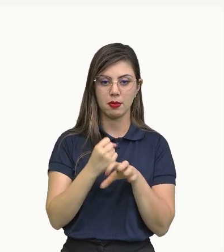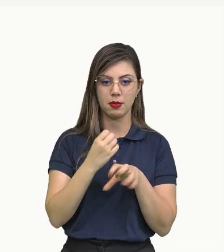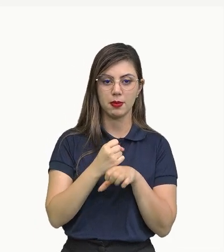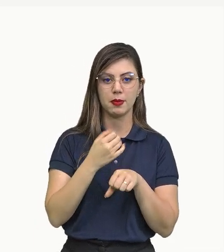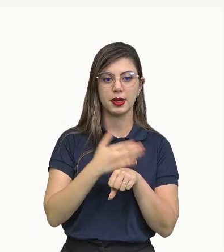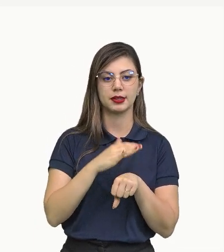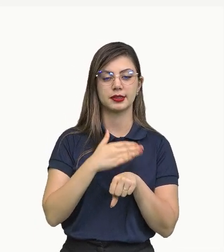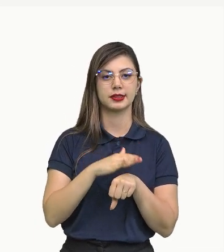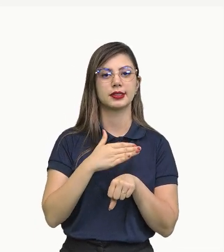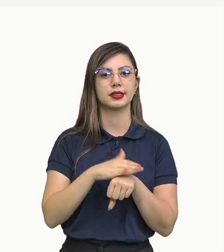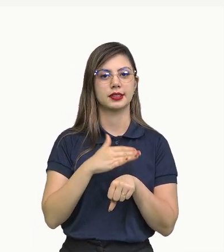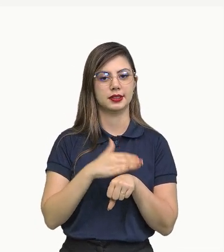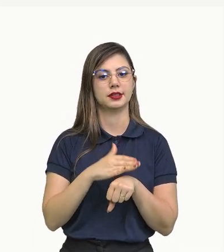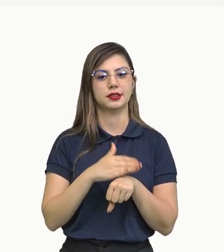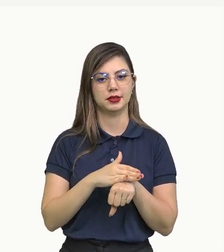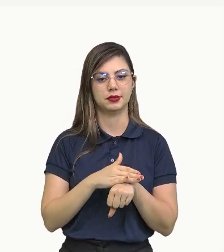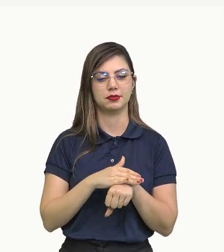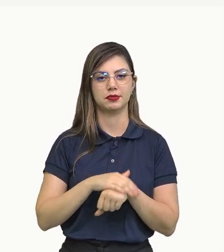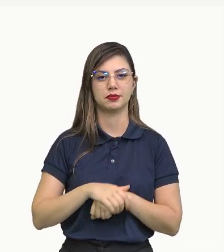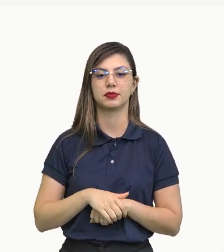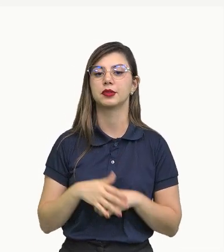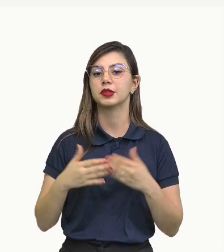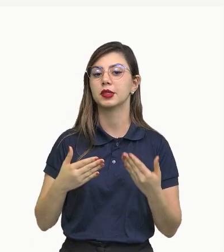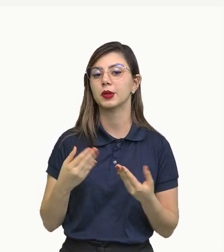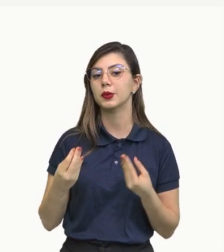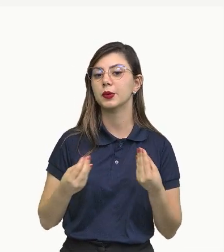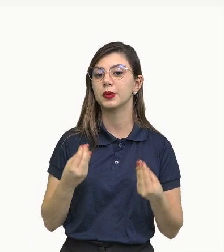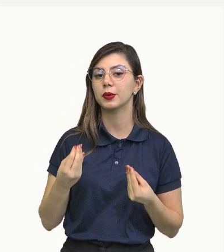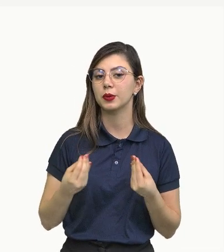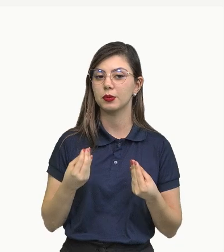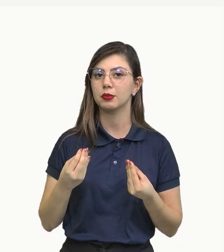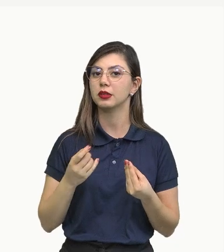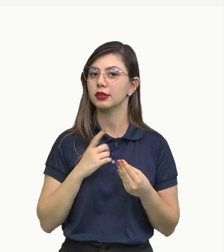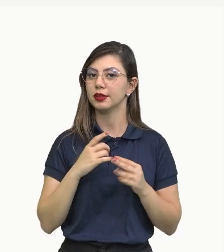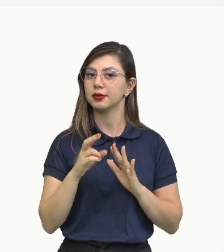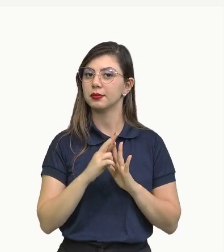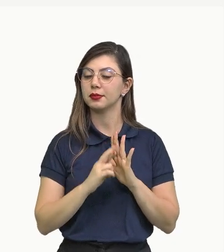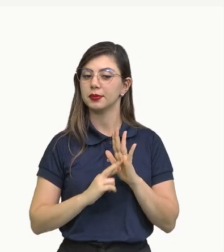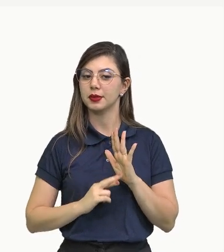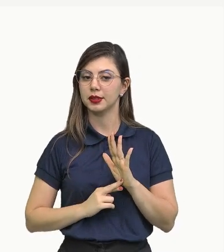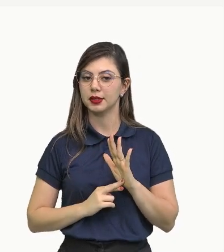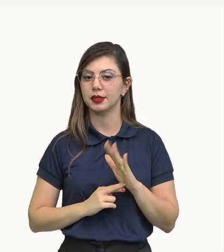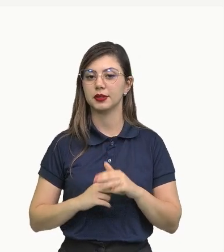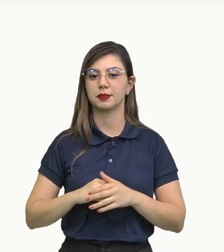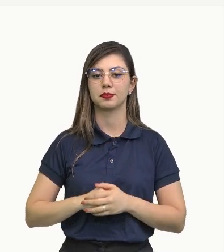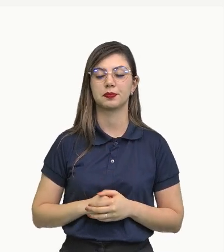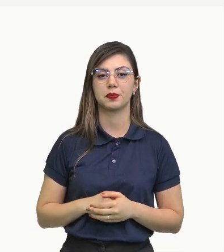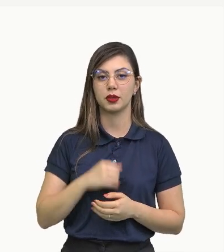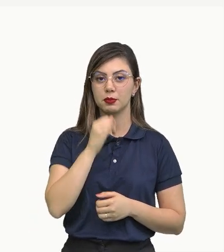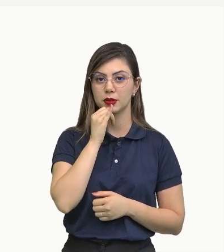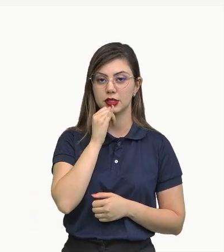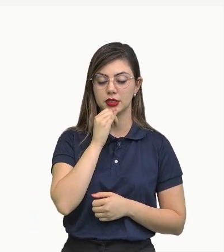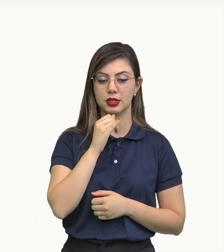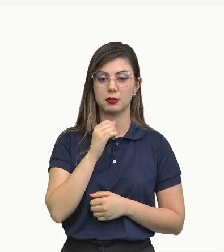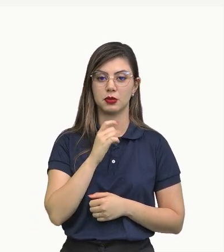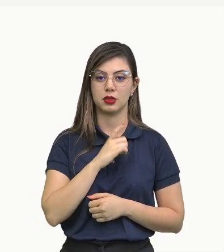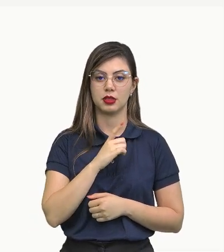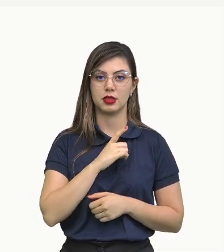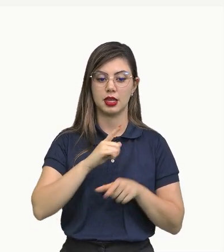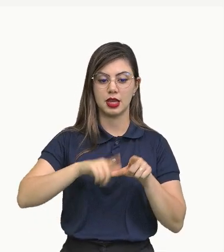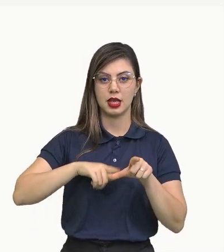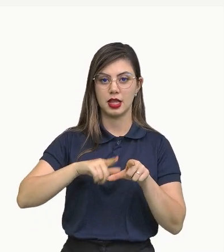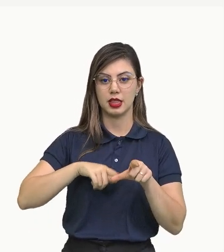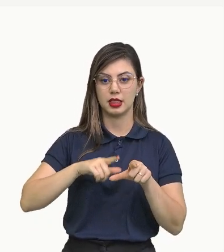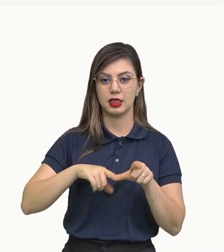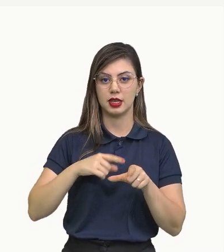multiplicação aí da mesma letra, nós temos a seguinte regra: repete a letra, conserva a letra